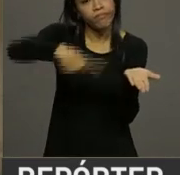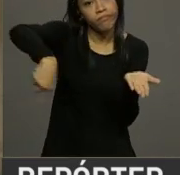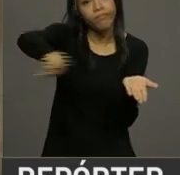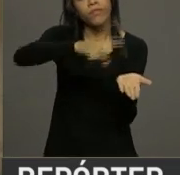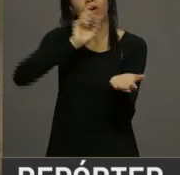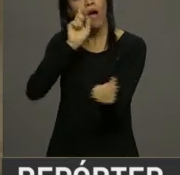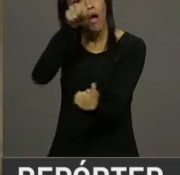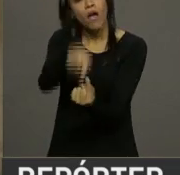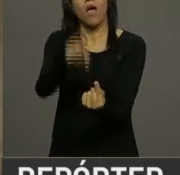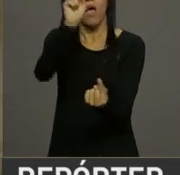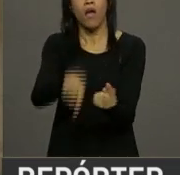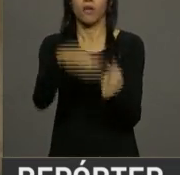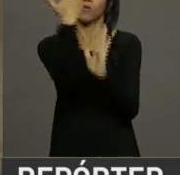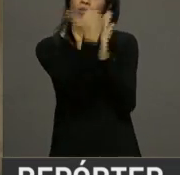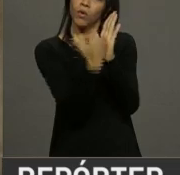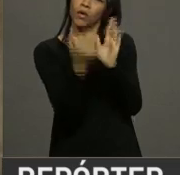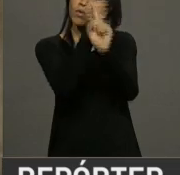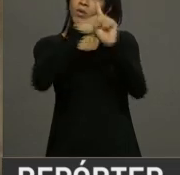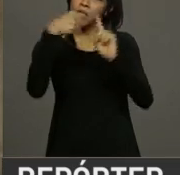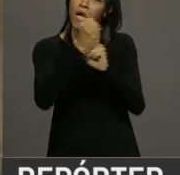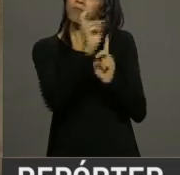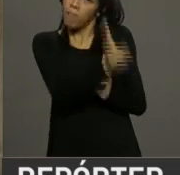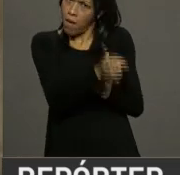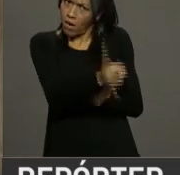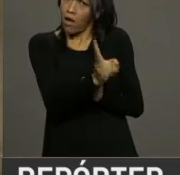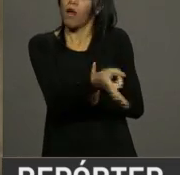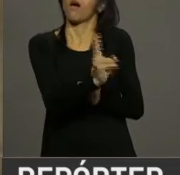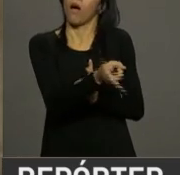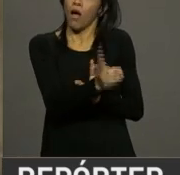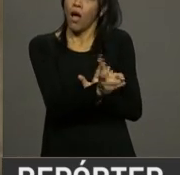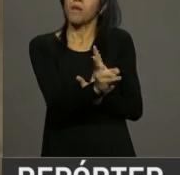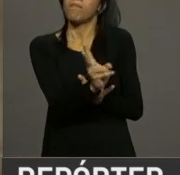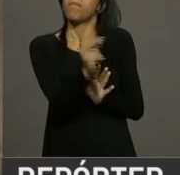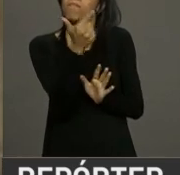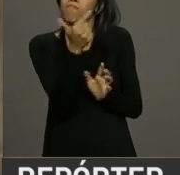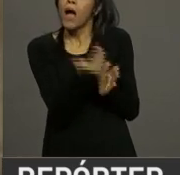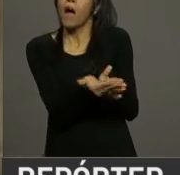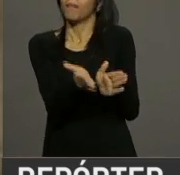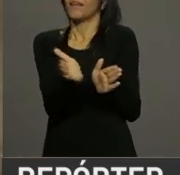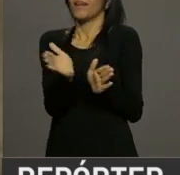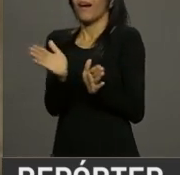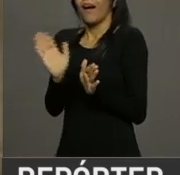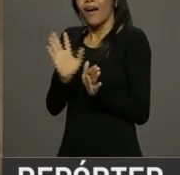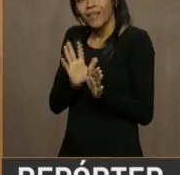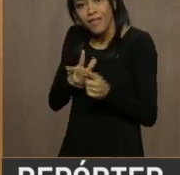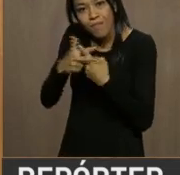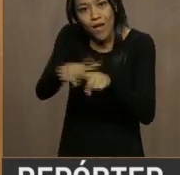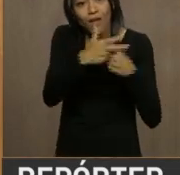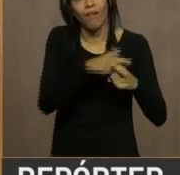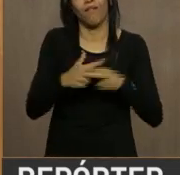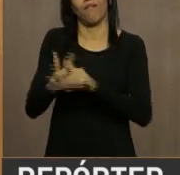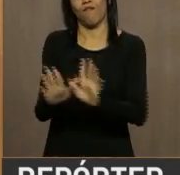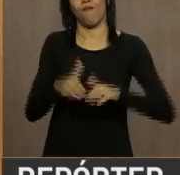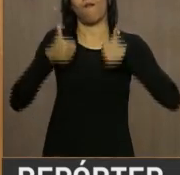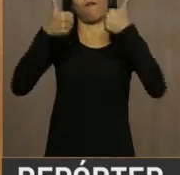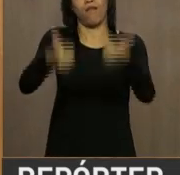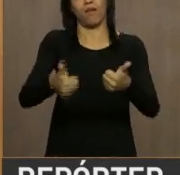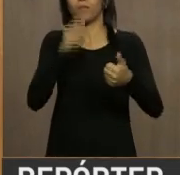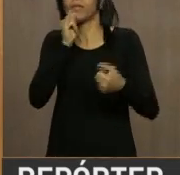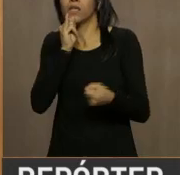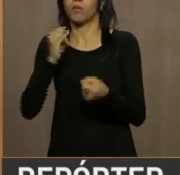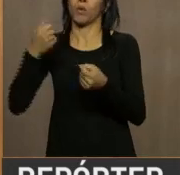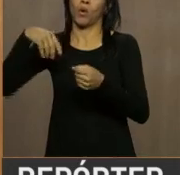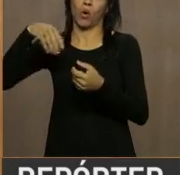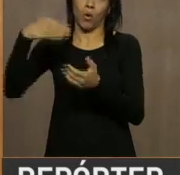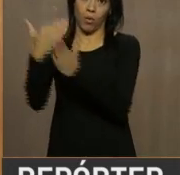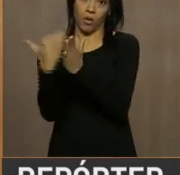que os programas sociais, além de mantidos, sejam ampliados e aperfeiçoados. O programa Minha Casa Minha Vida,